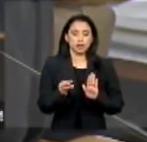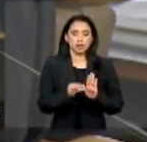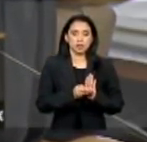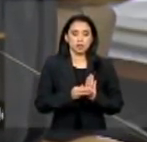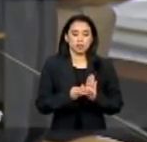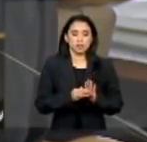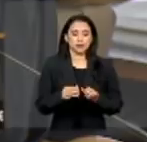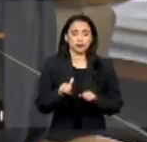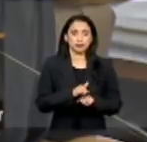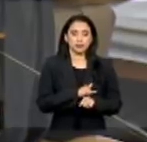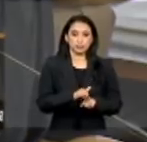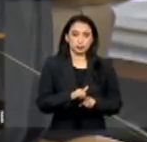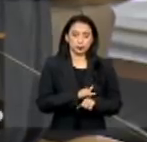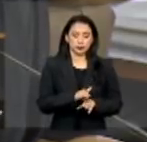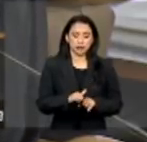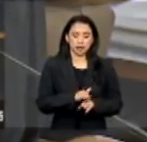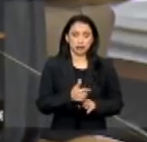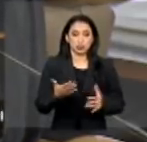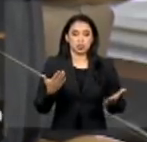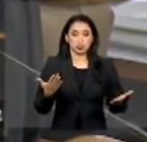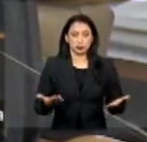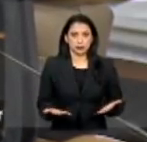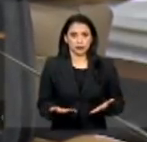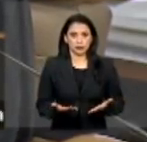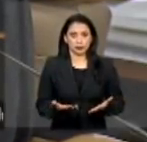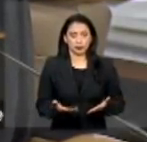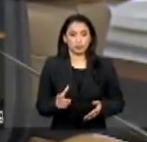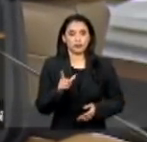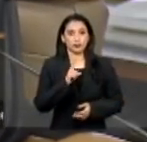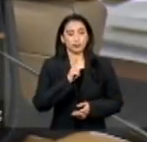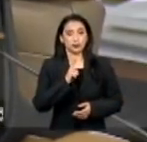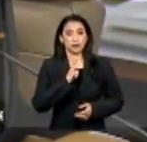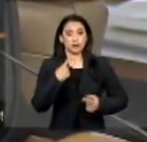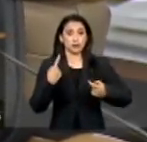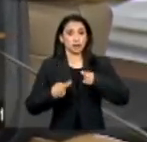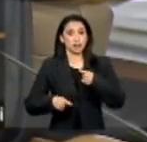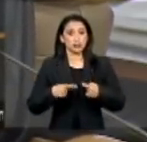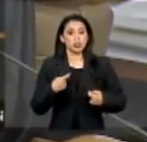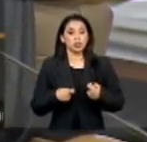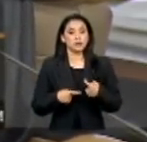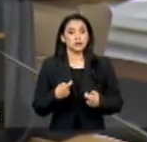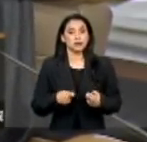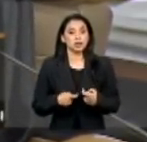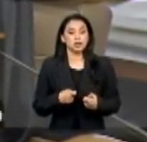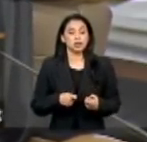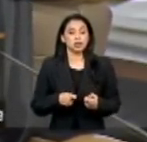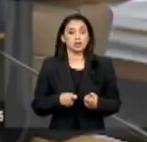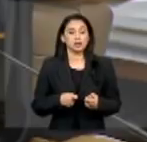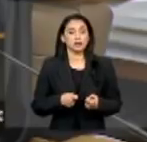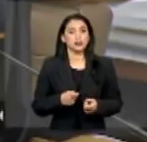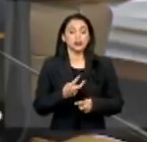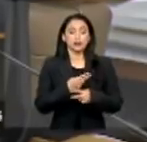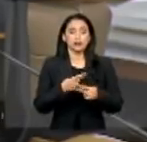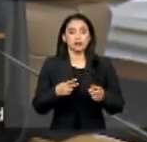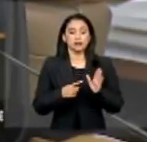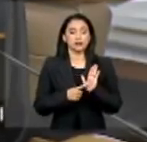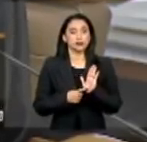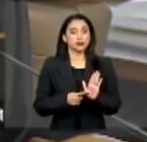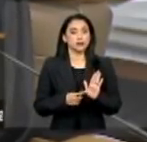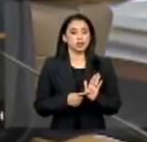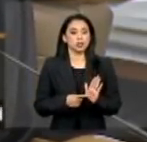que caso de me referir estamos a debater os reflexos que a